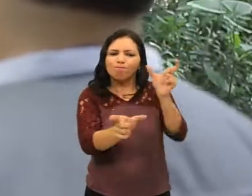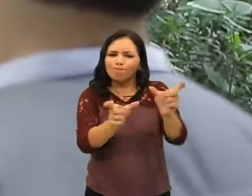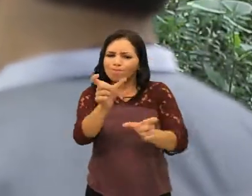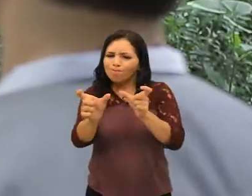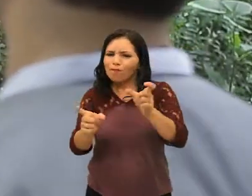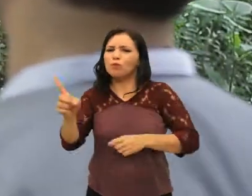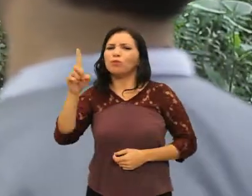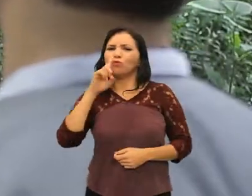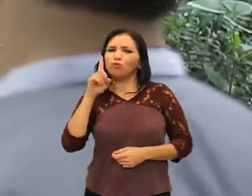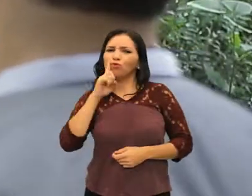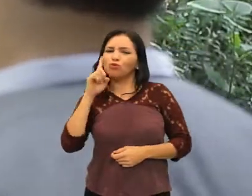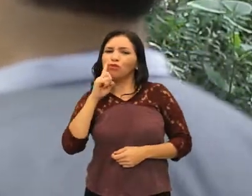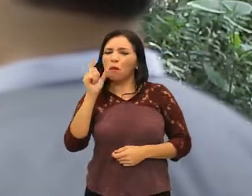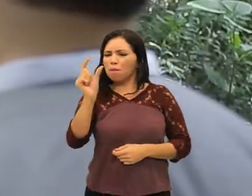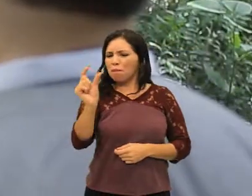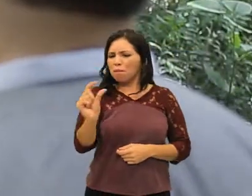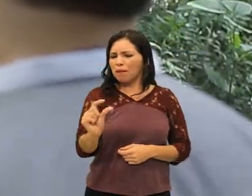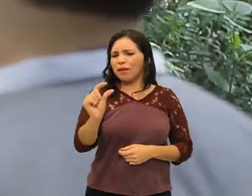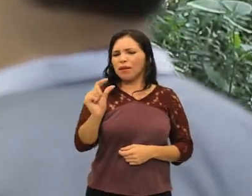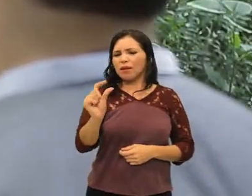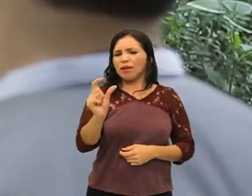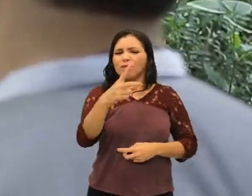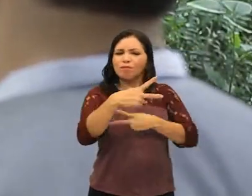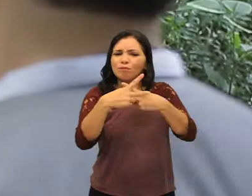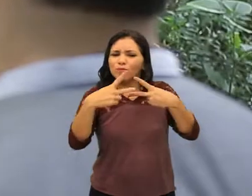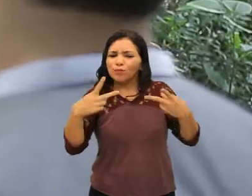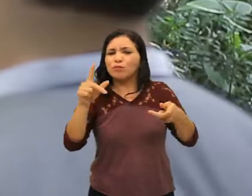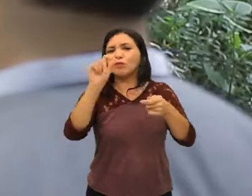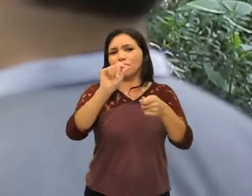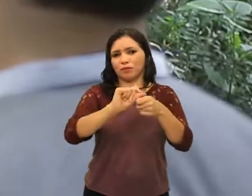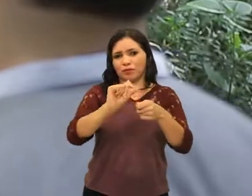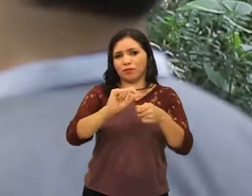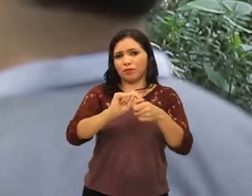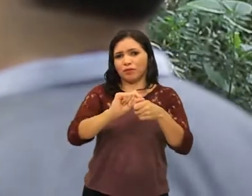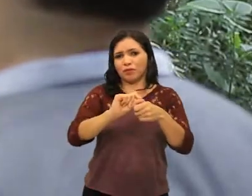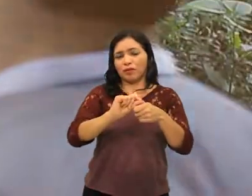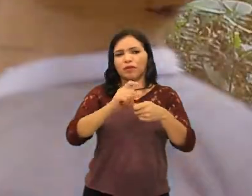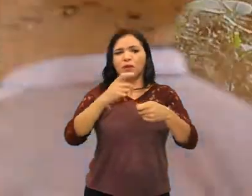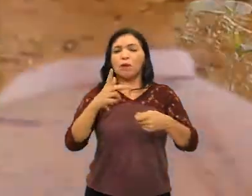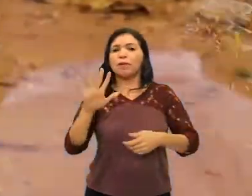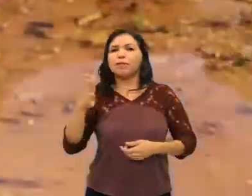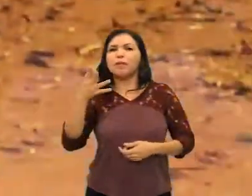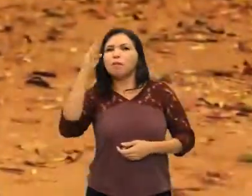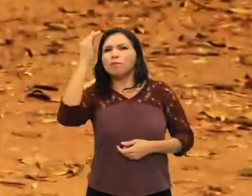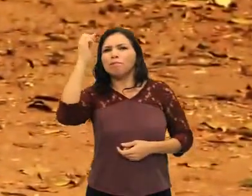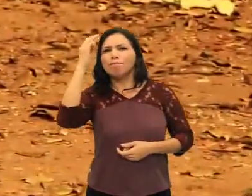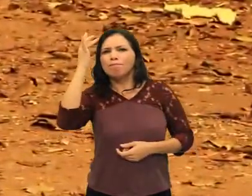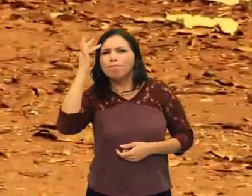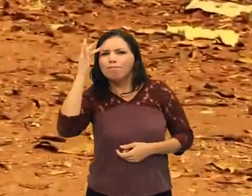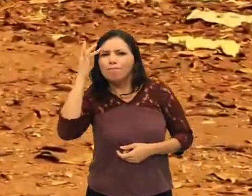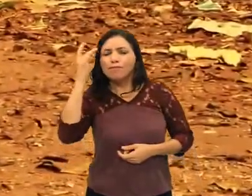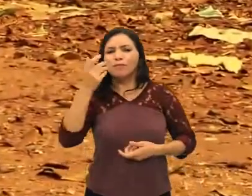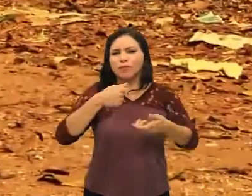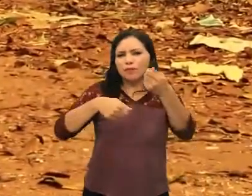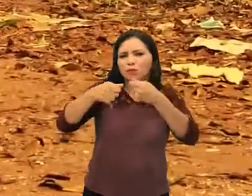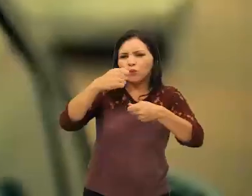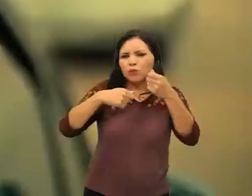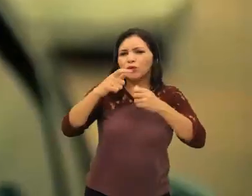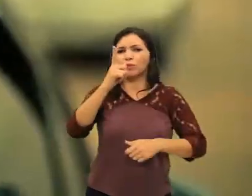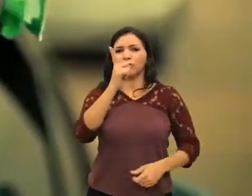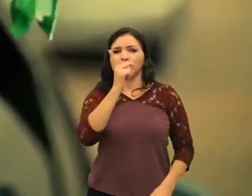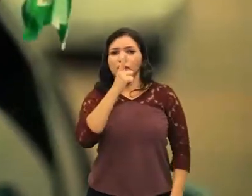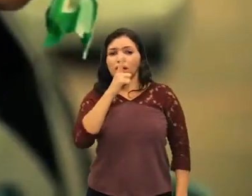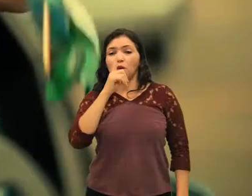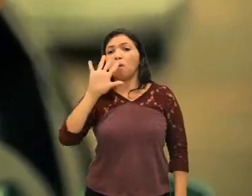E daí, para aí nós pensamos a questão, né, de economizar água, por exemplo, ou então adotar,